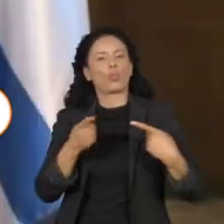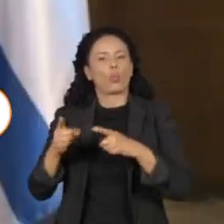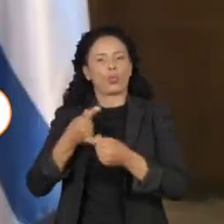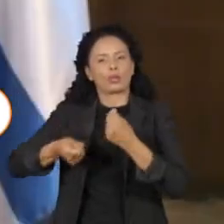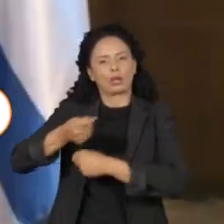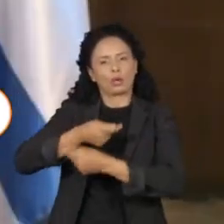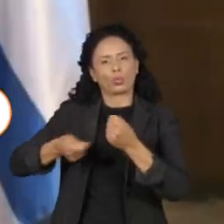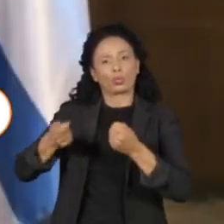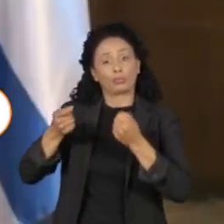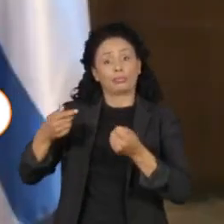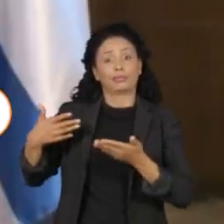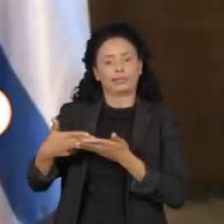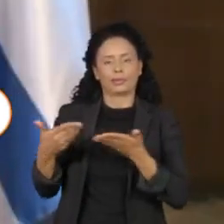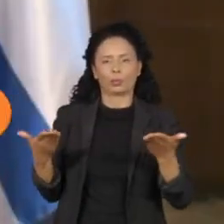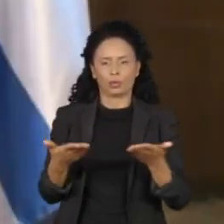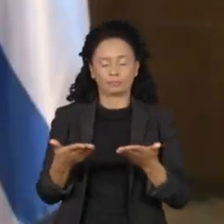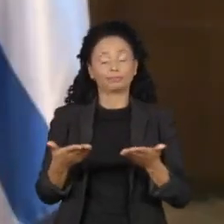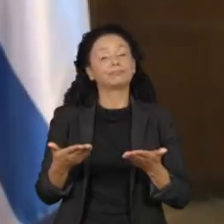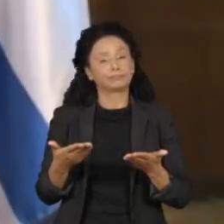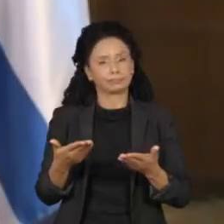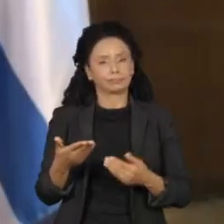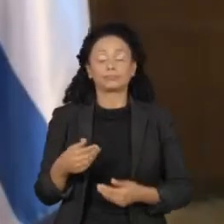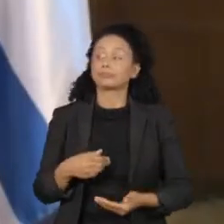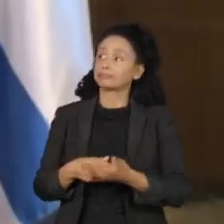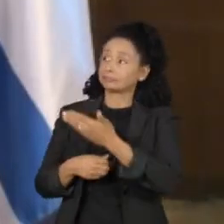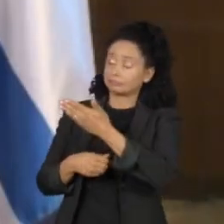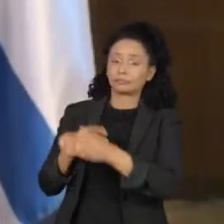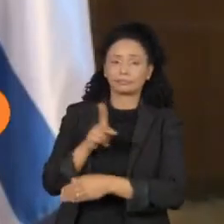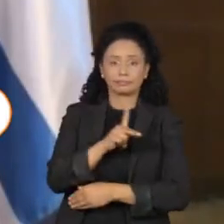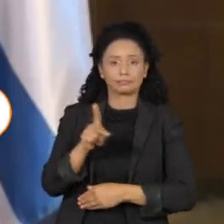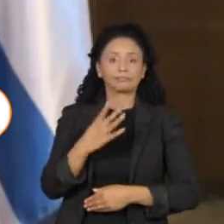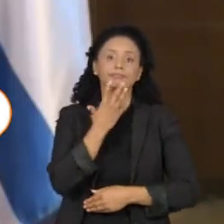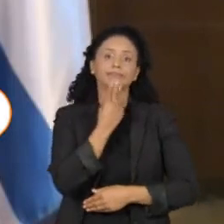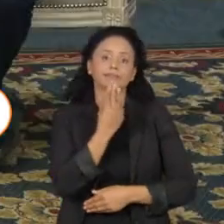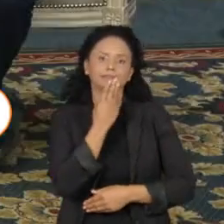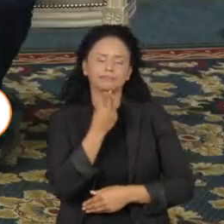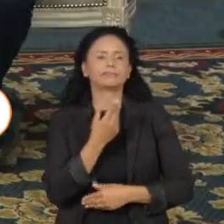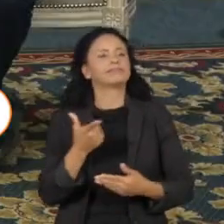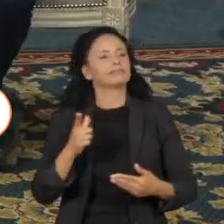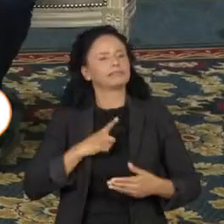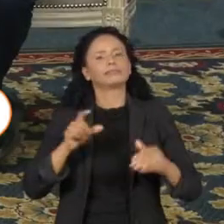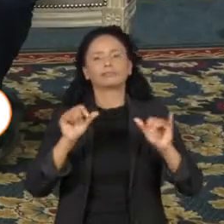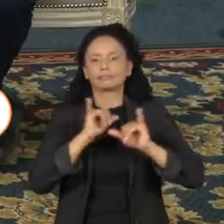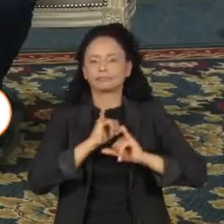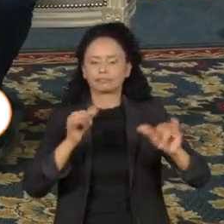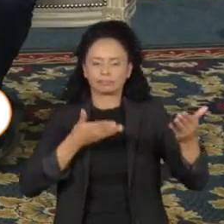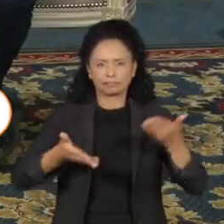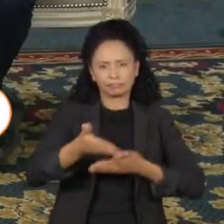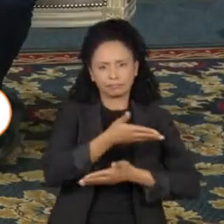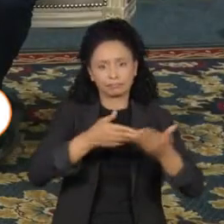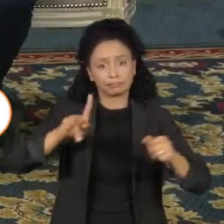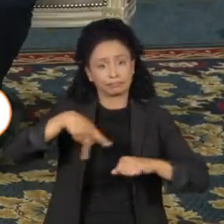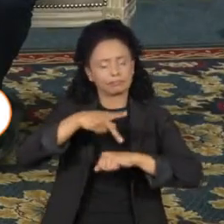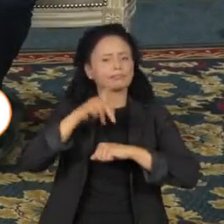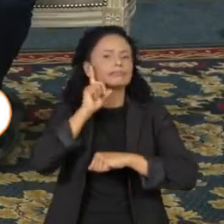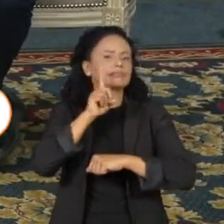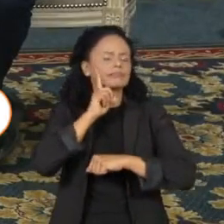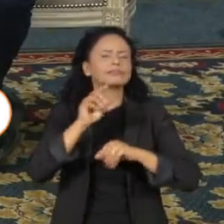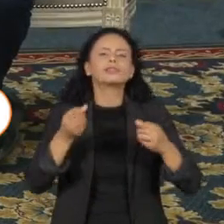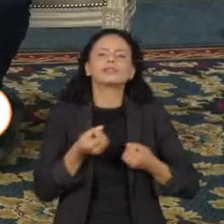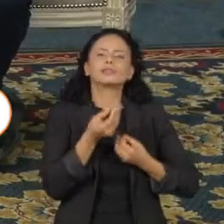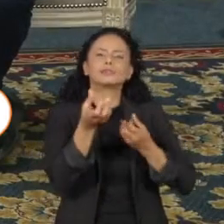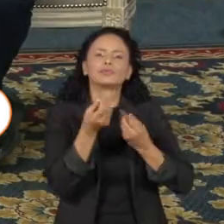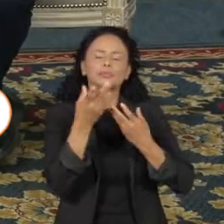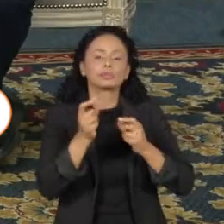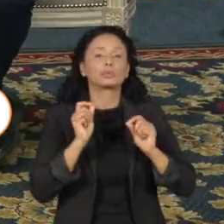atualidade nesta terça-feira o presidente de Israel Isaac zog compartilhou com os Estados Unidos informações da Inteligência sobre